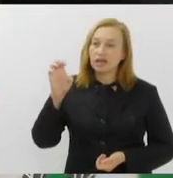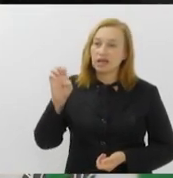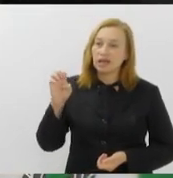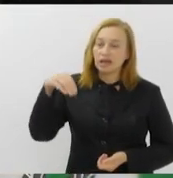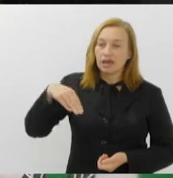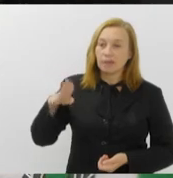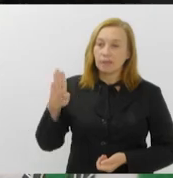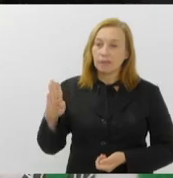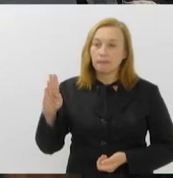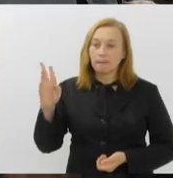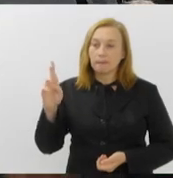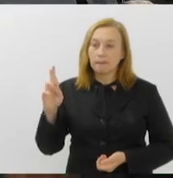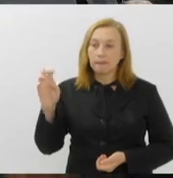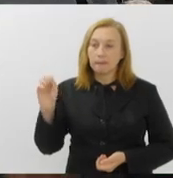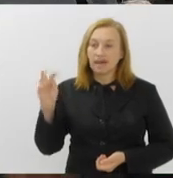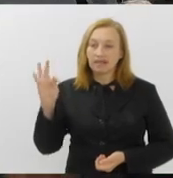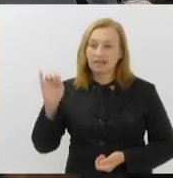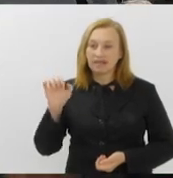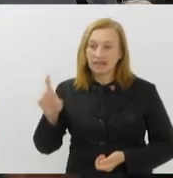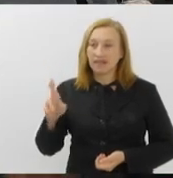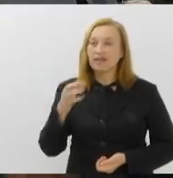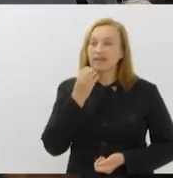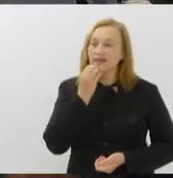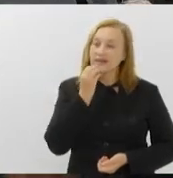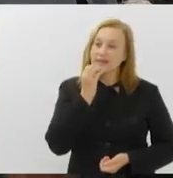pela presença.